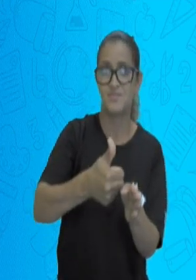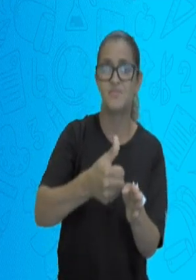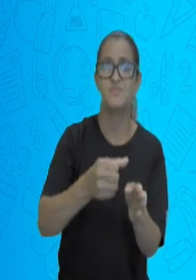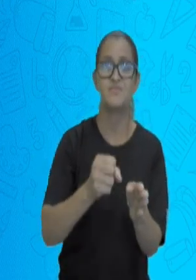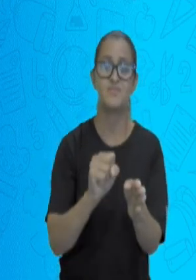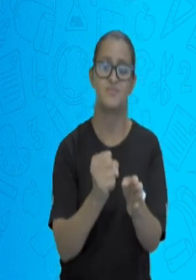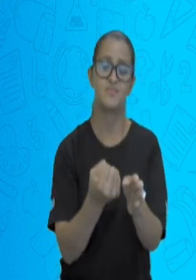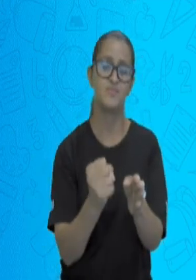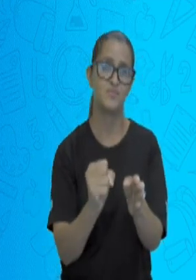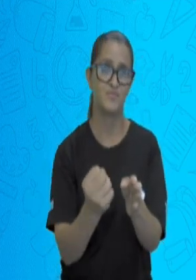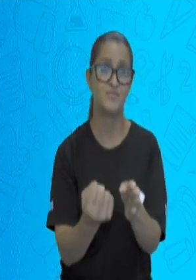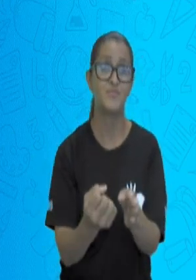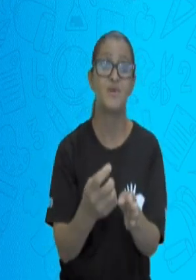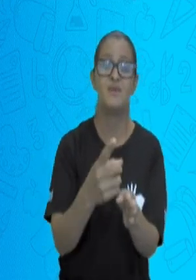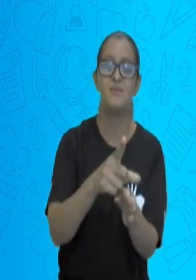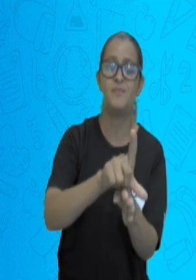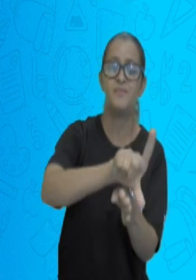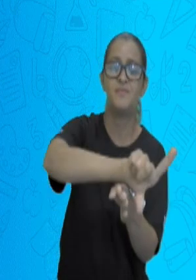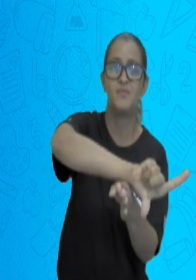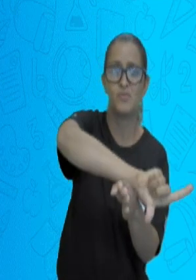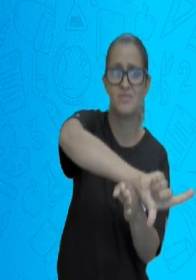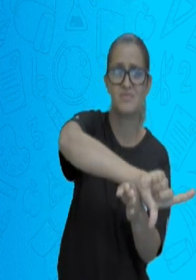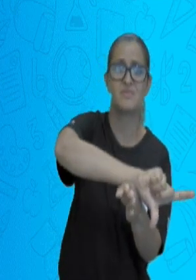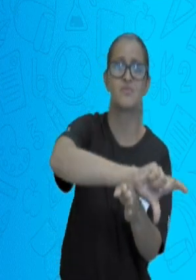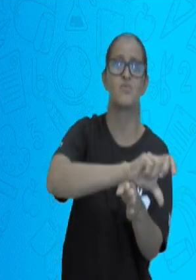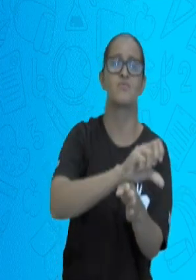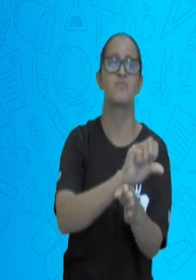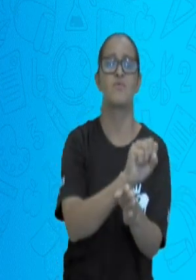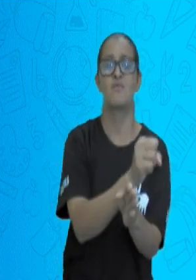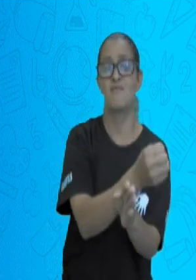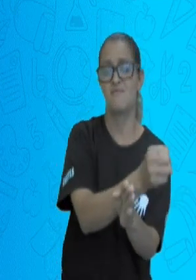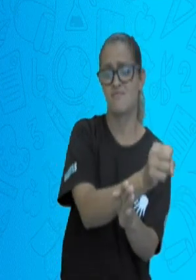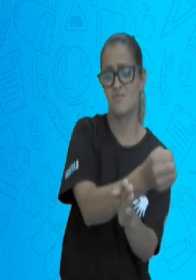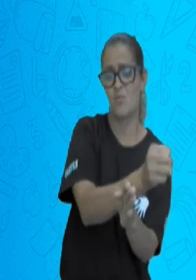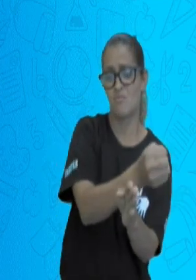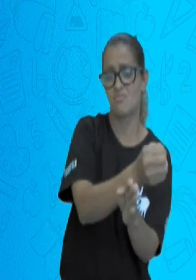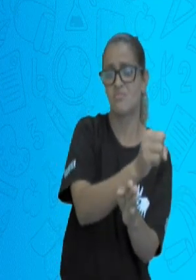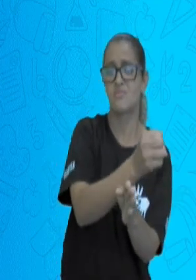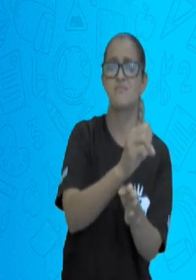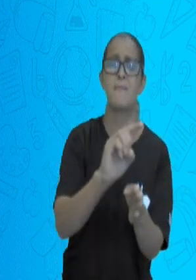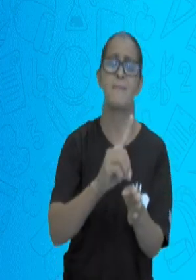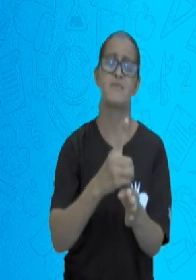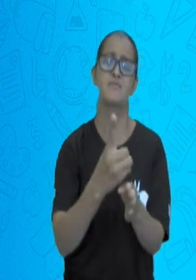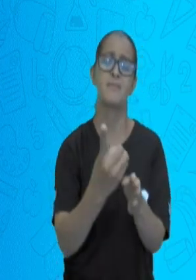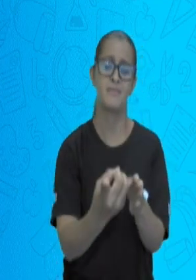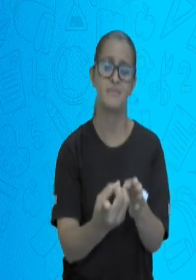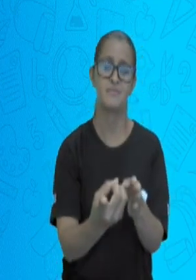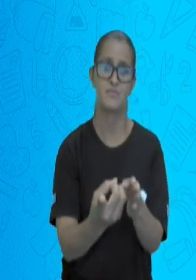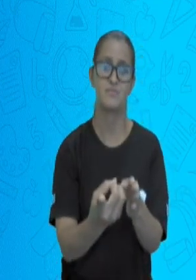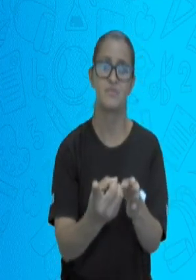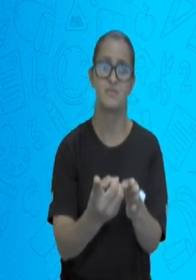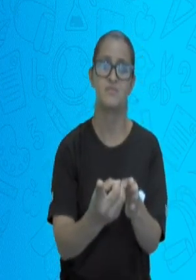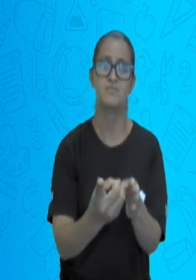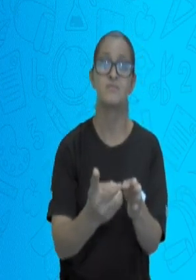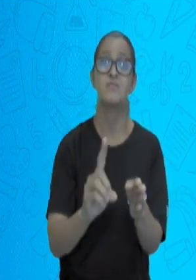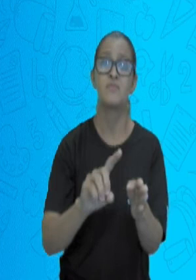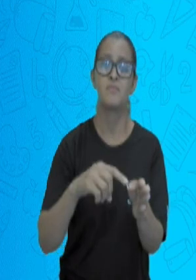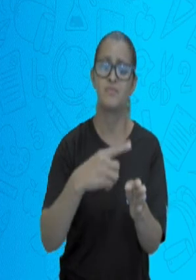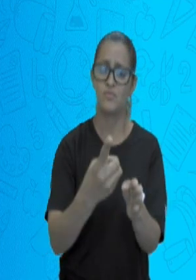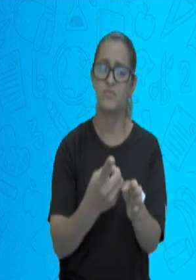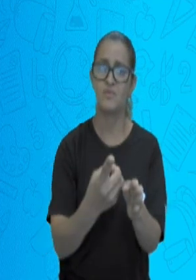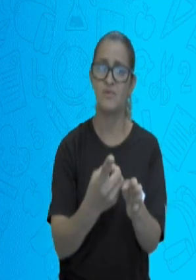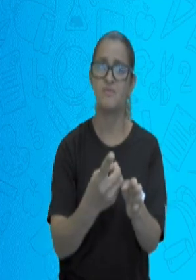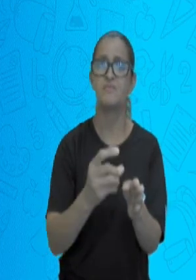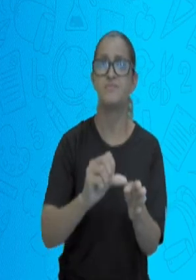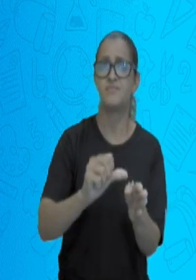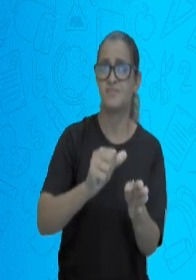17, nós temos o 18. Antes do 9, nós temos o 8. E depois